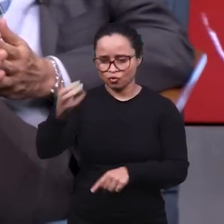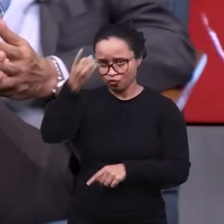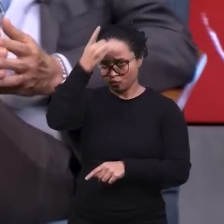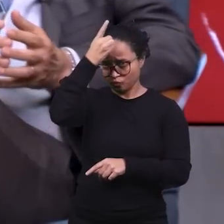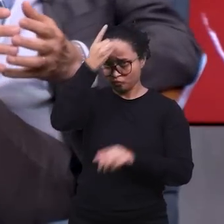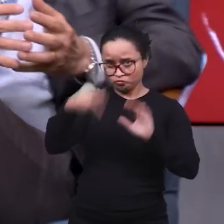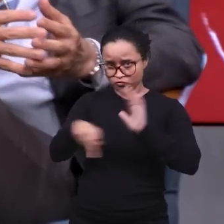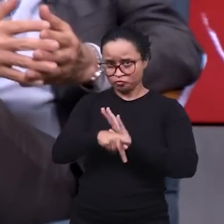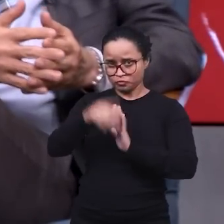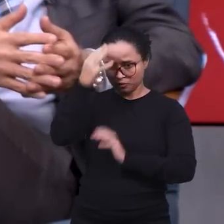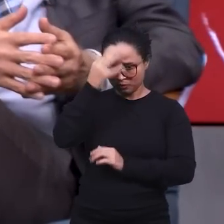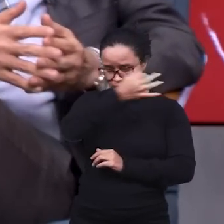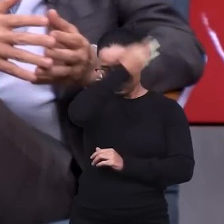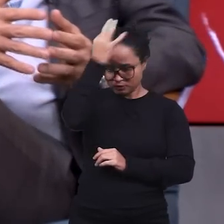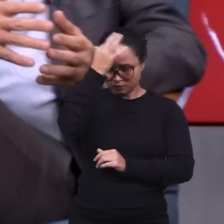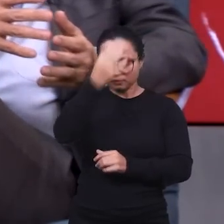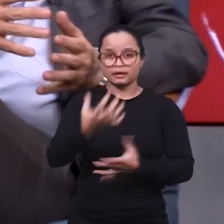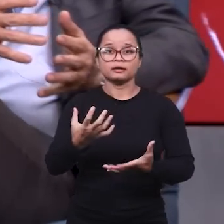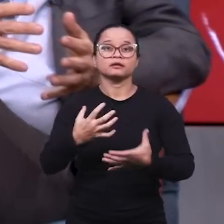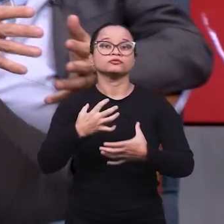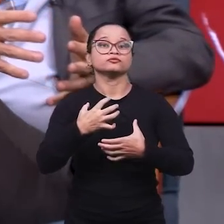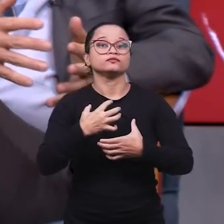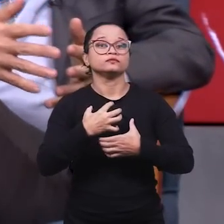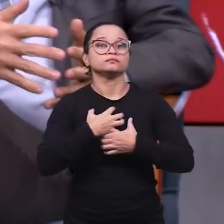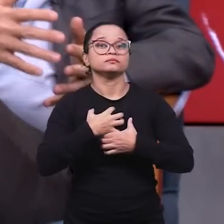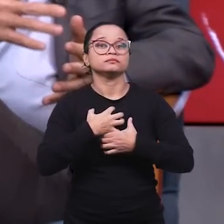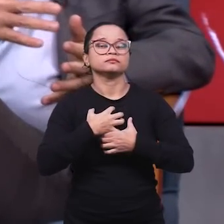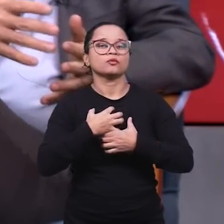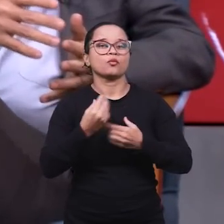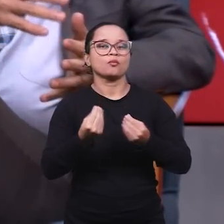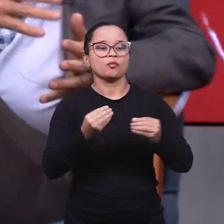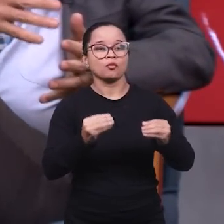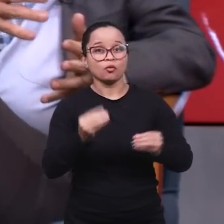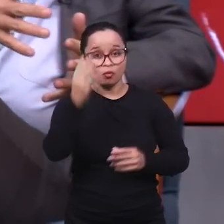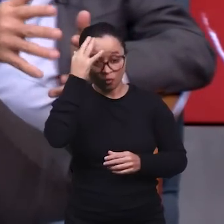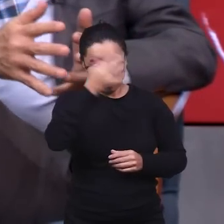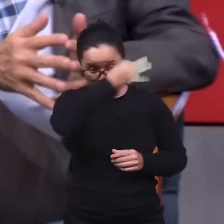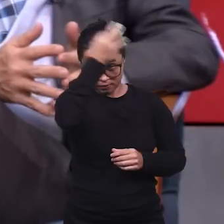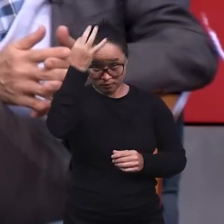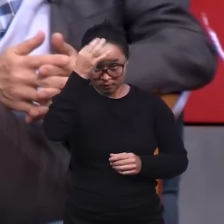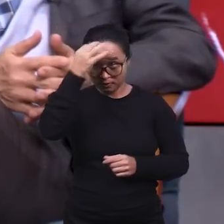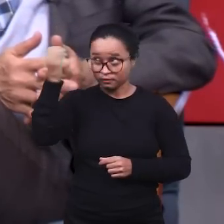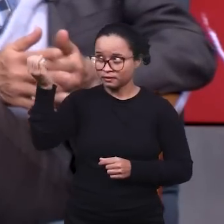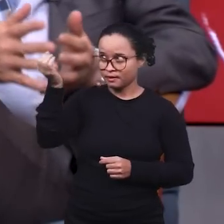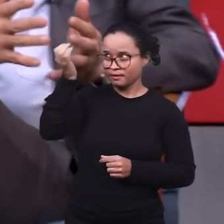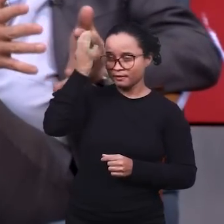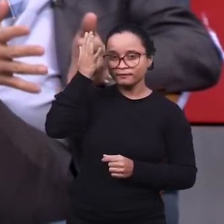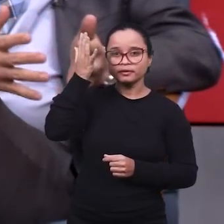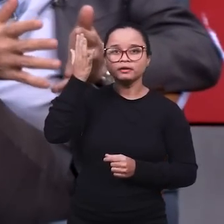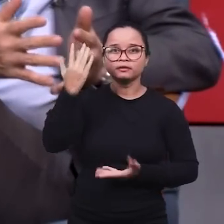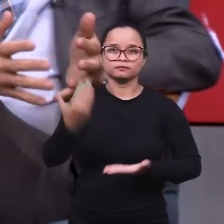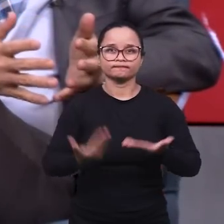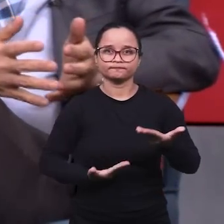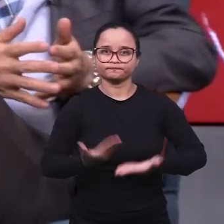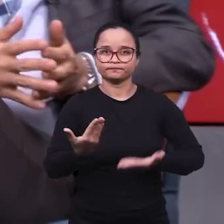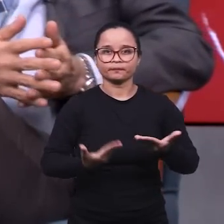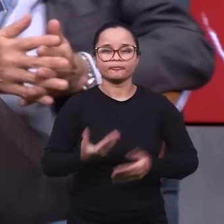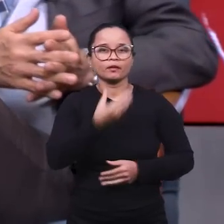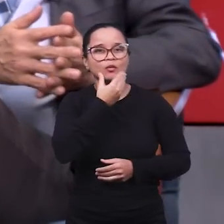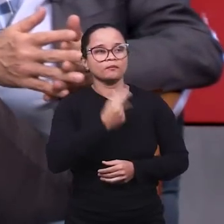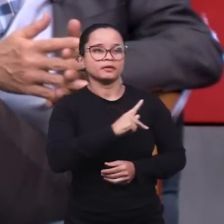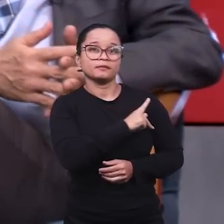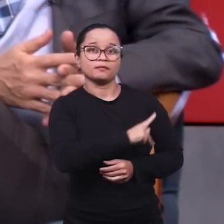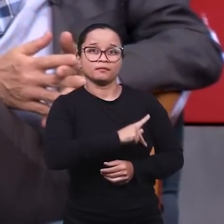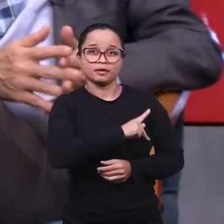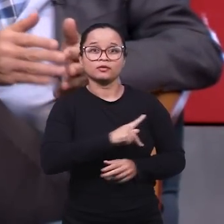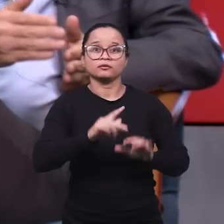espiritual é a forma como o Espírito Santo se revela à igreja. O próprio Paulo diz que